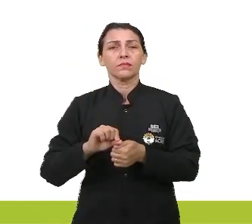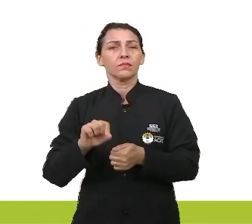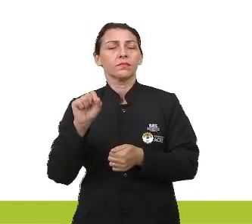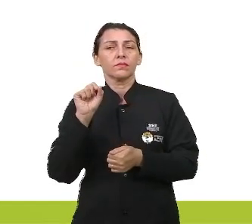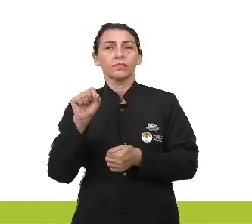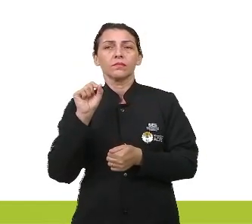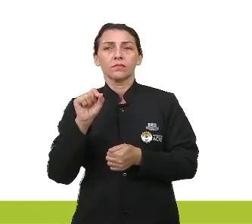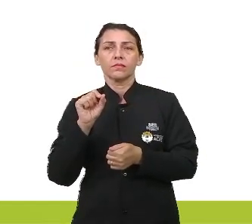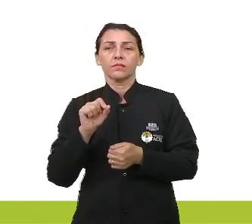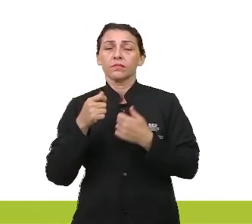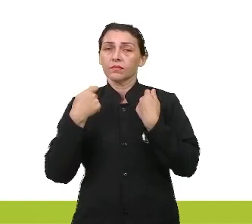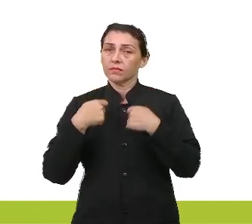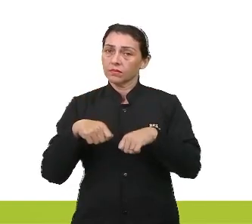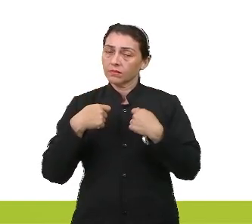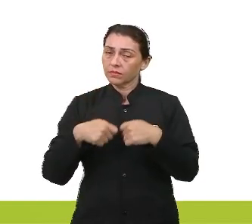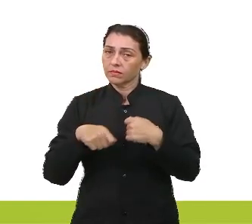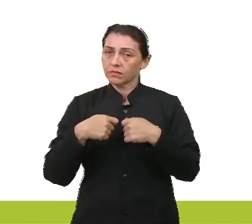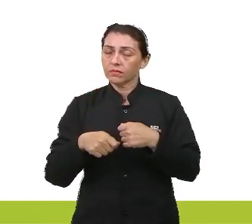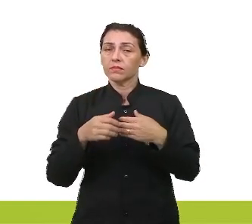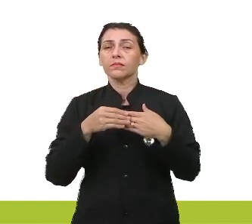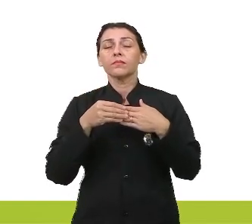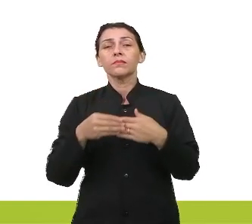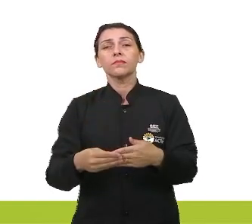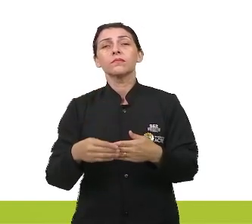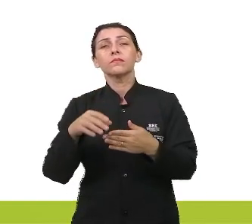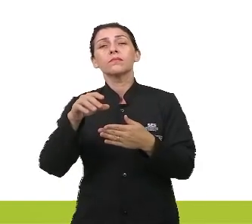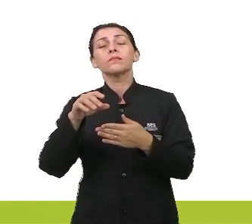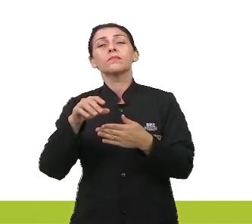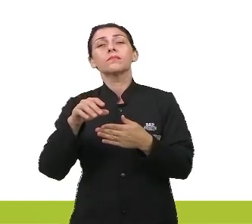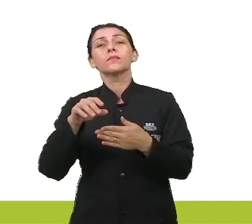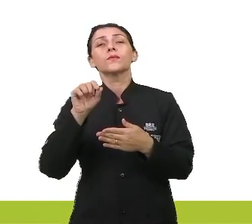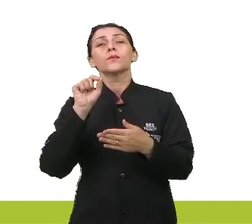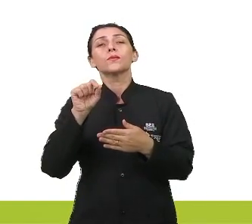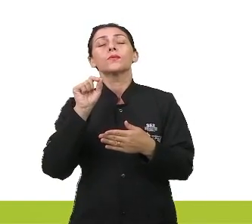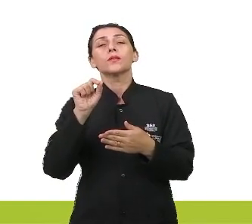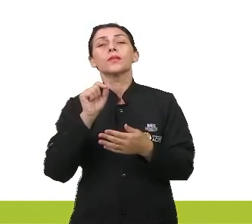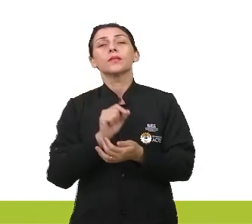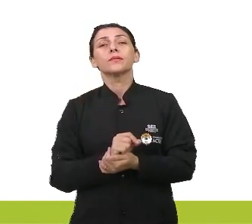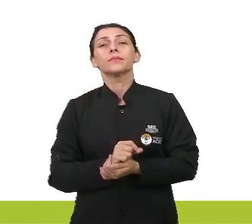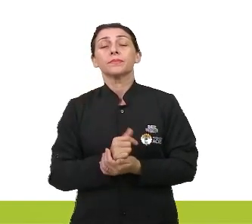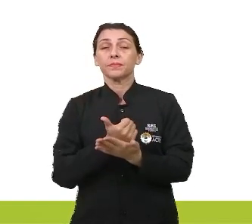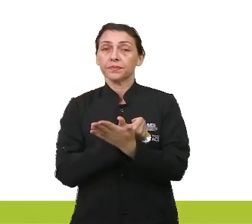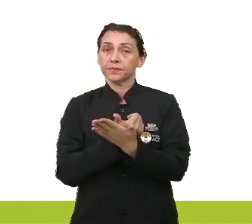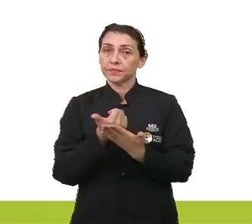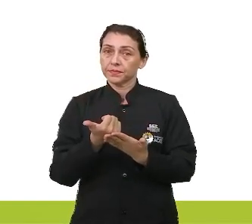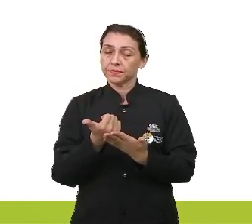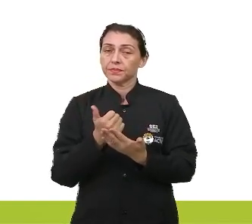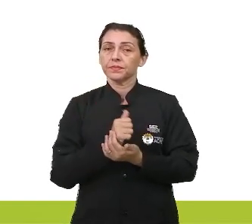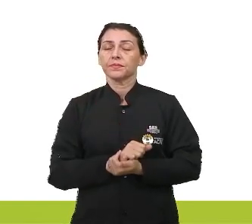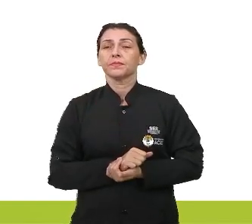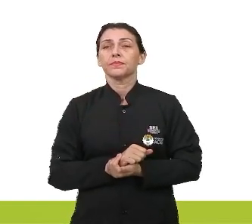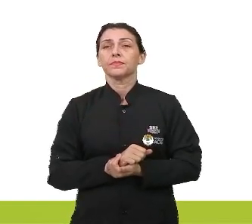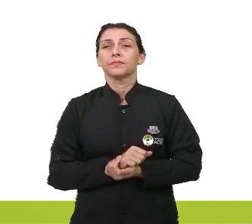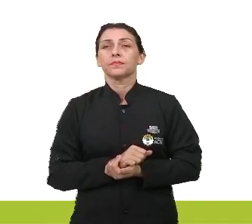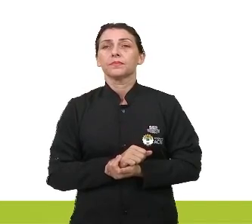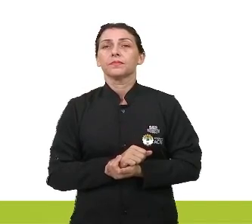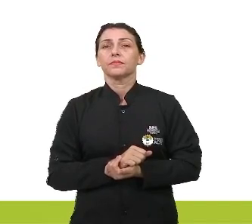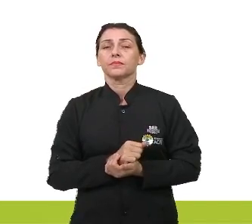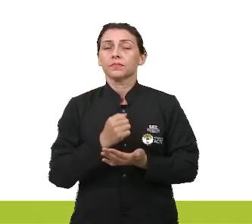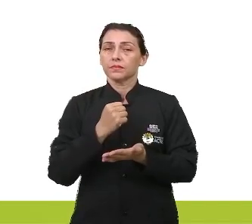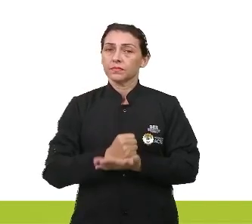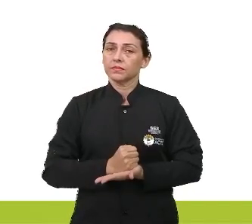quê? Deve prover. Esse deve prover dá uma ideia de ação. Deve prover